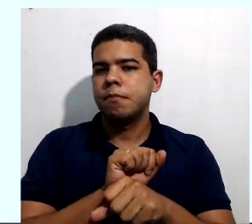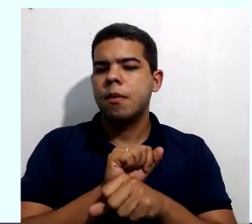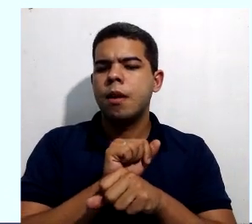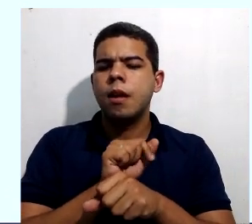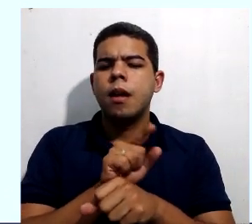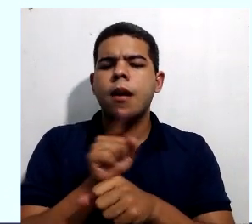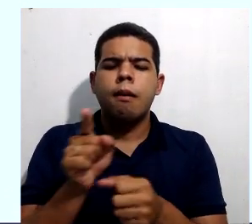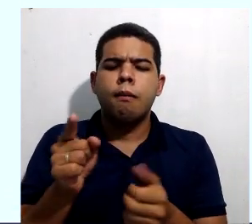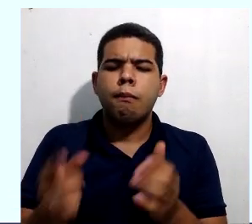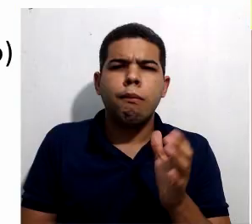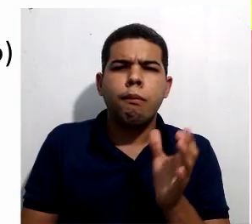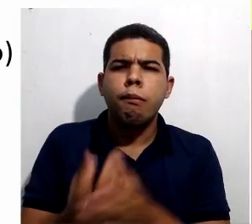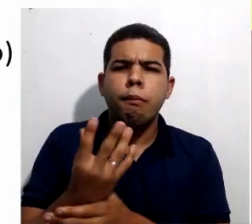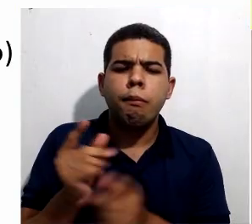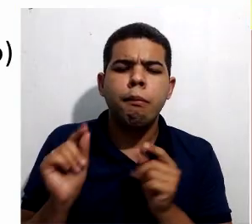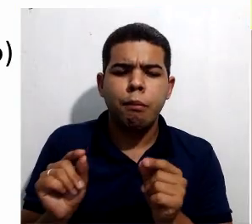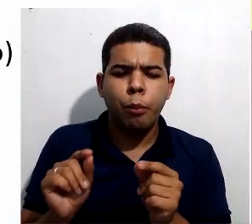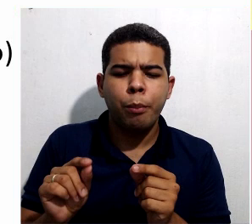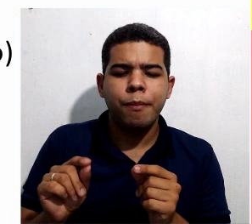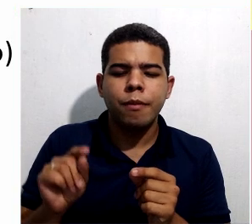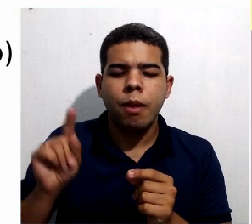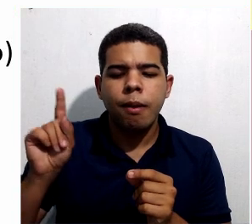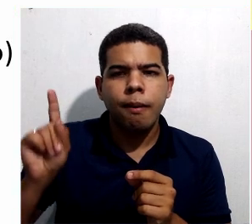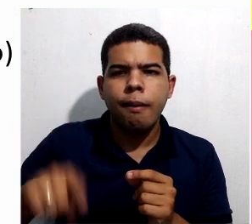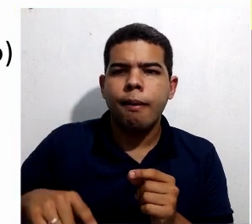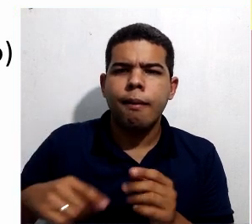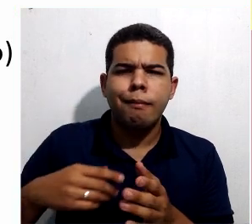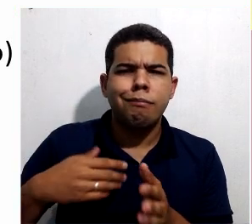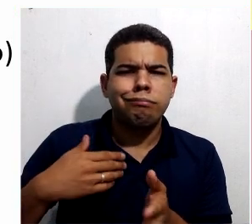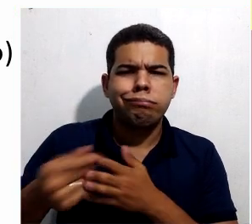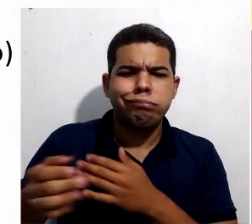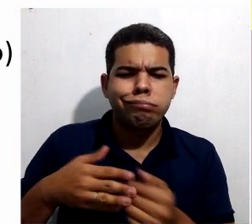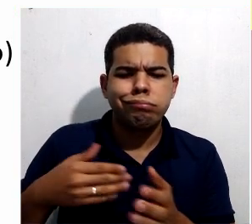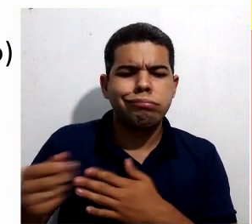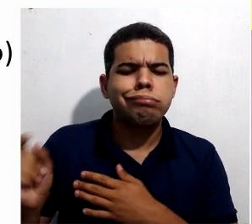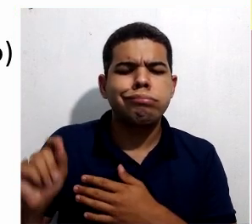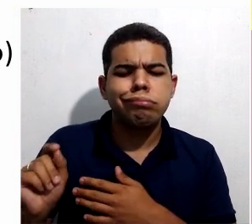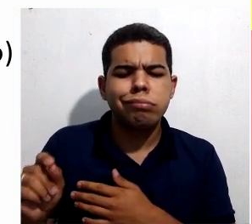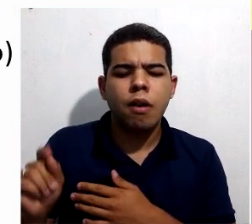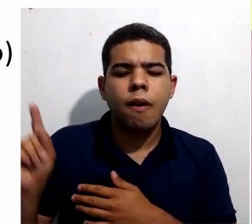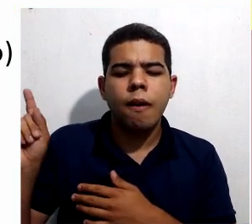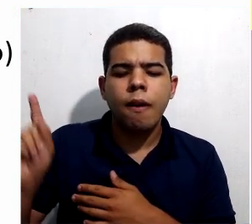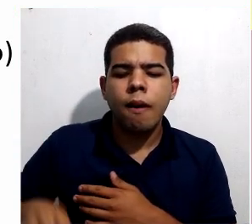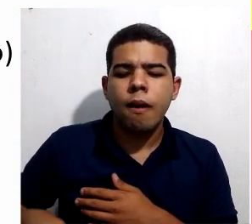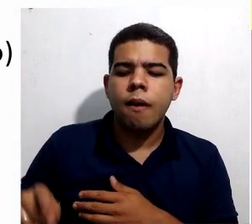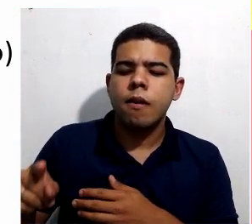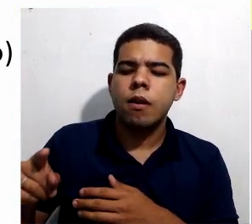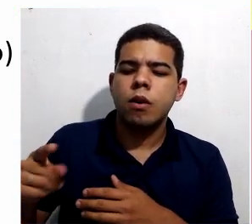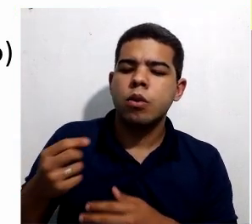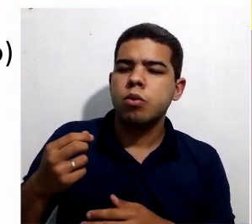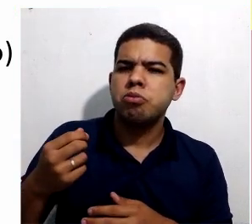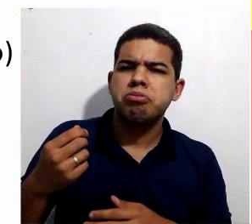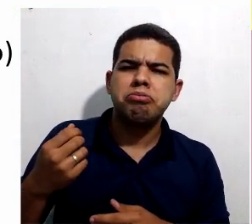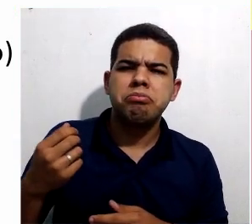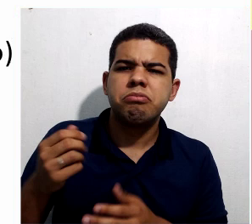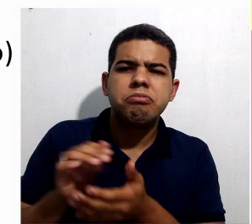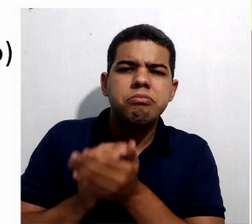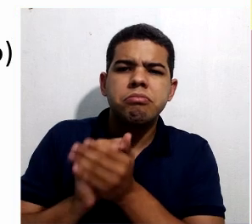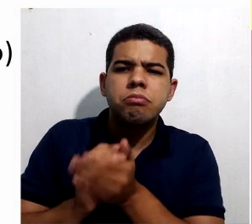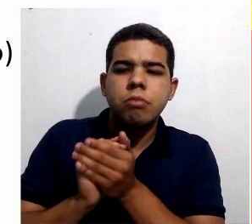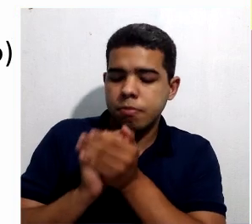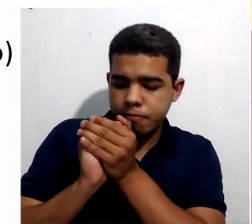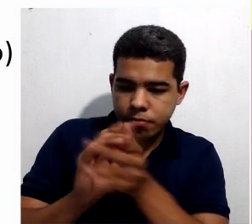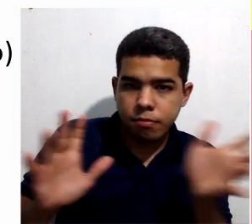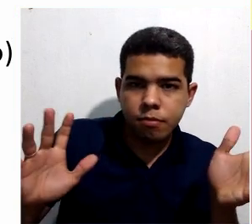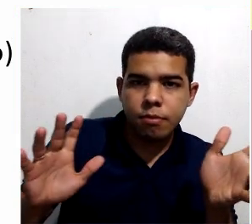E essa sequência veio de onde? Que está tão aleatório assim. Essa sequência é da face obtida no lançamento de um